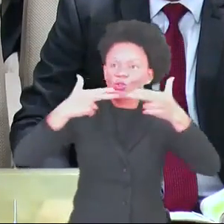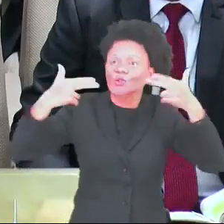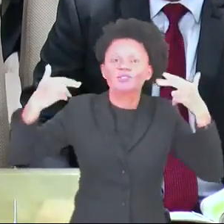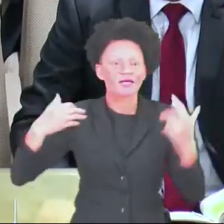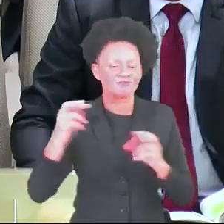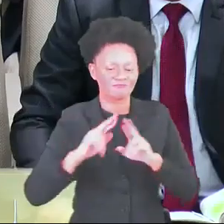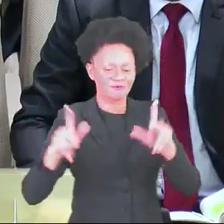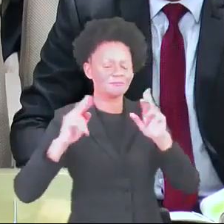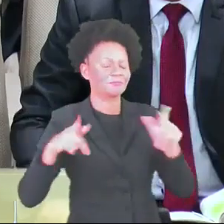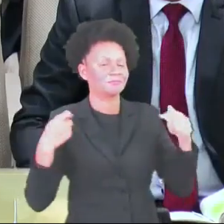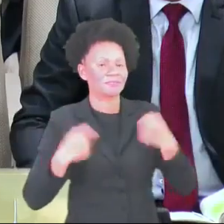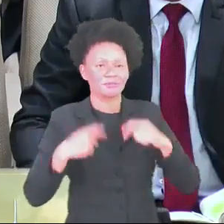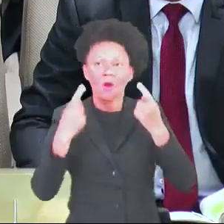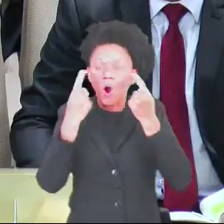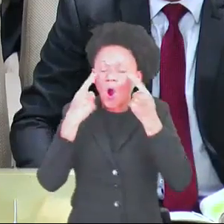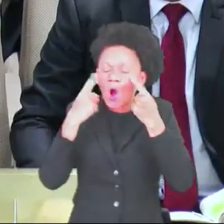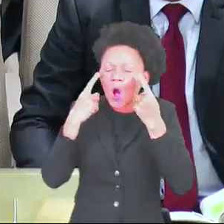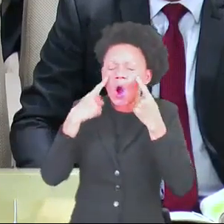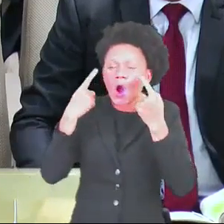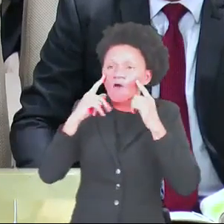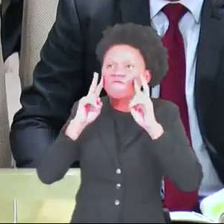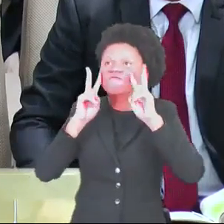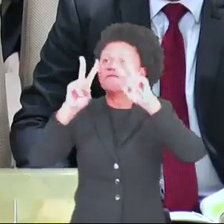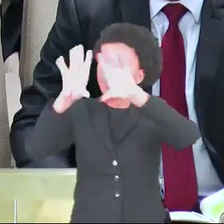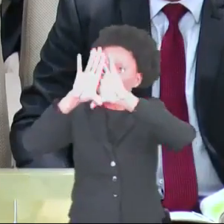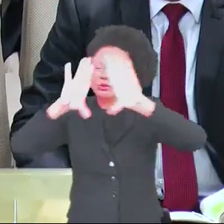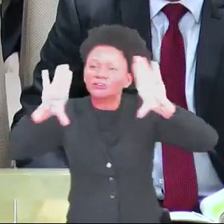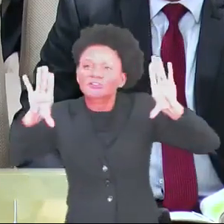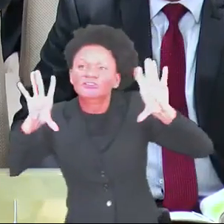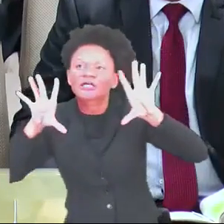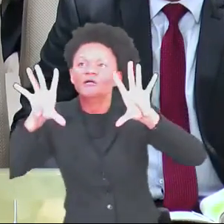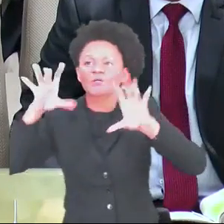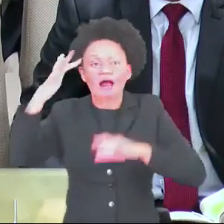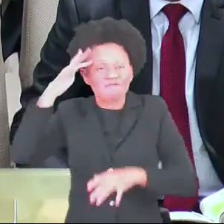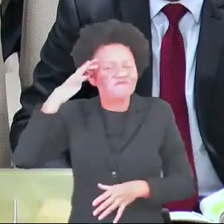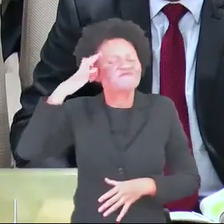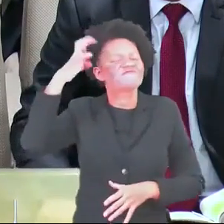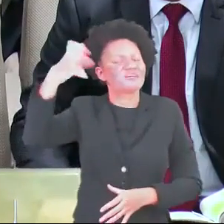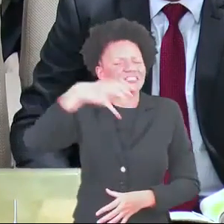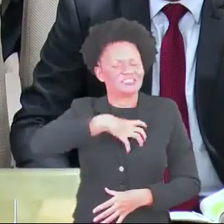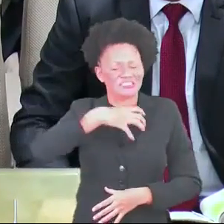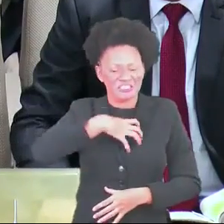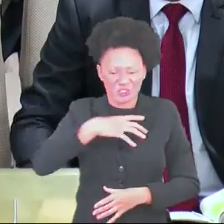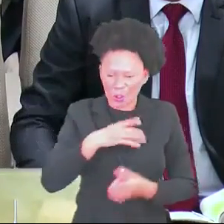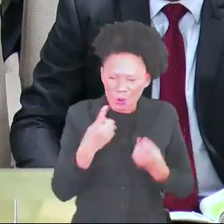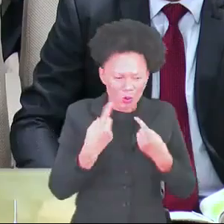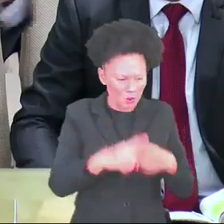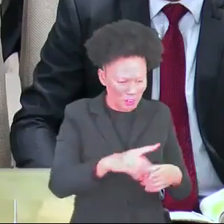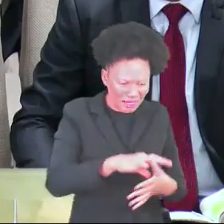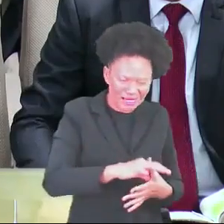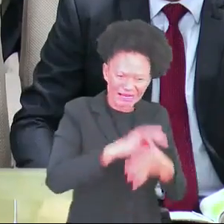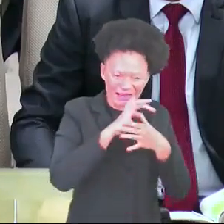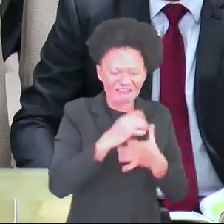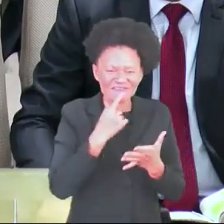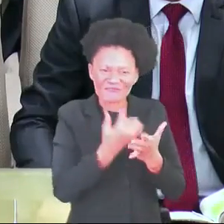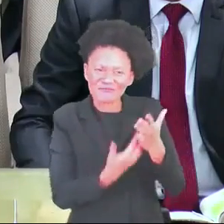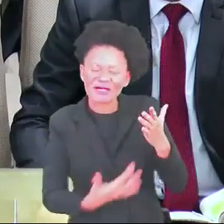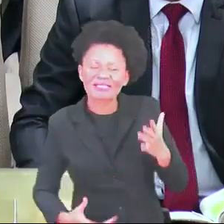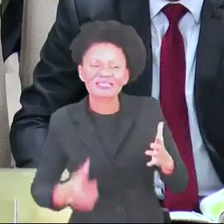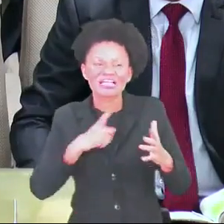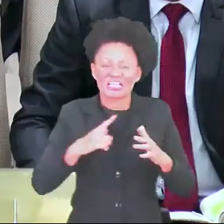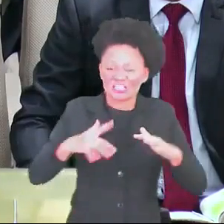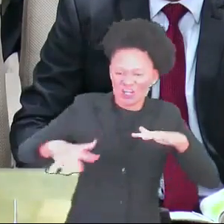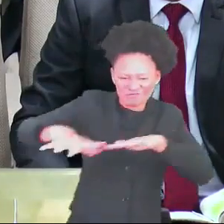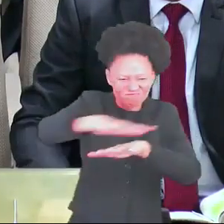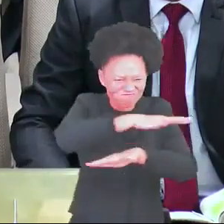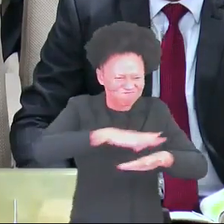exercitar os nossos olhos espirituais e entender, irmão, que a nossa luta não é contra a carne ou sangue. Existe uma atmosfera